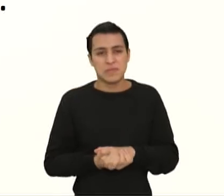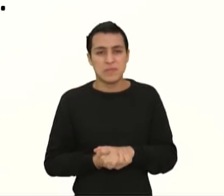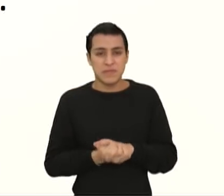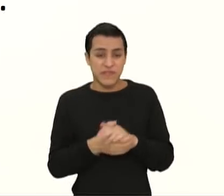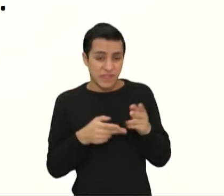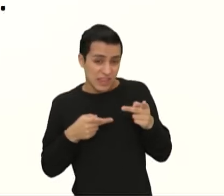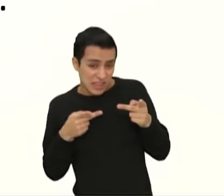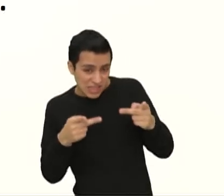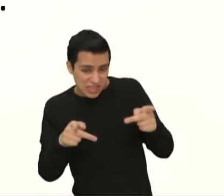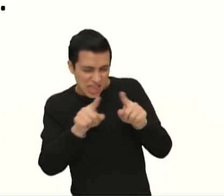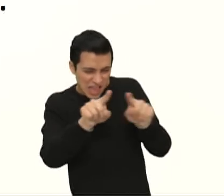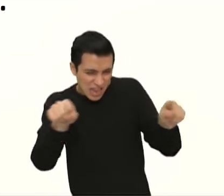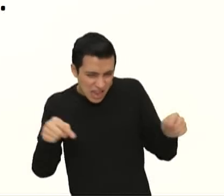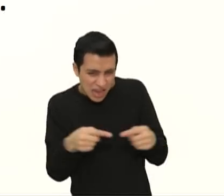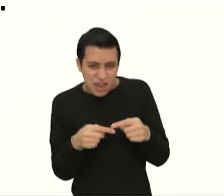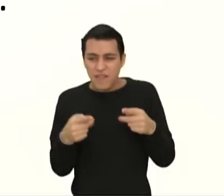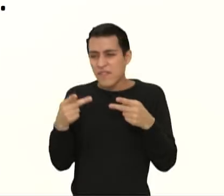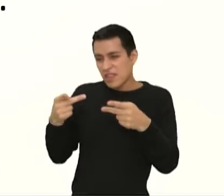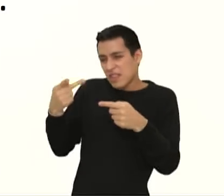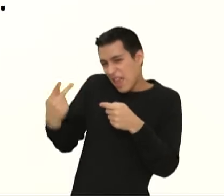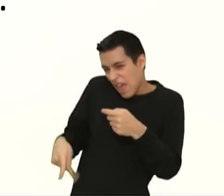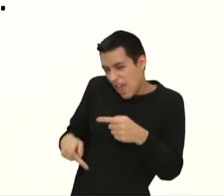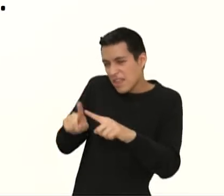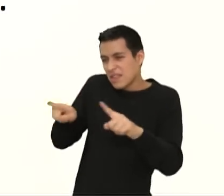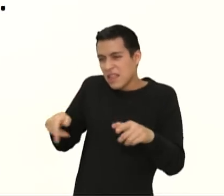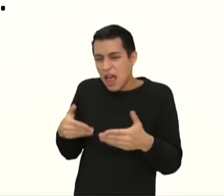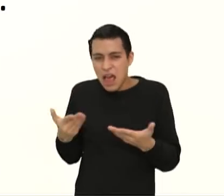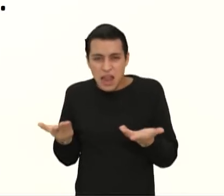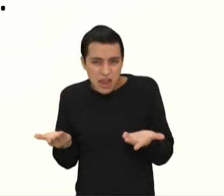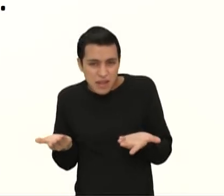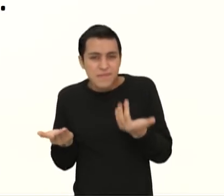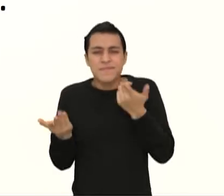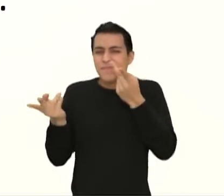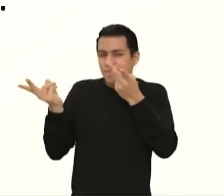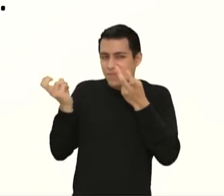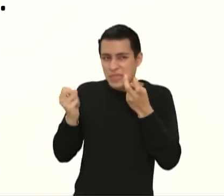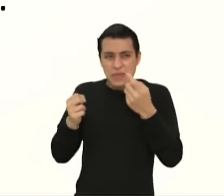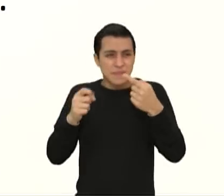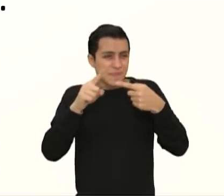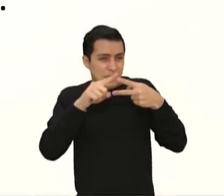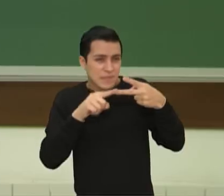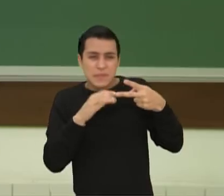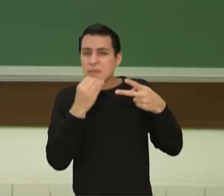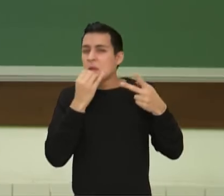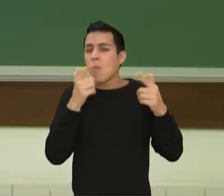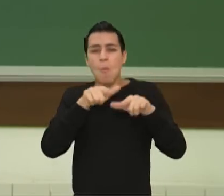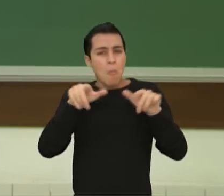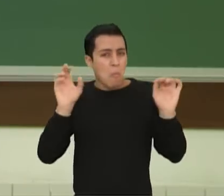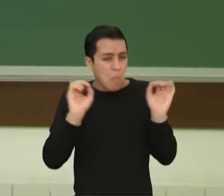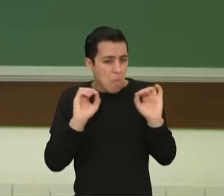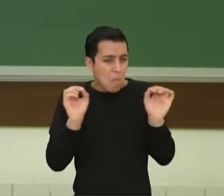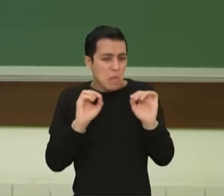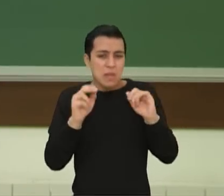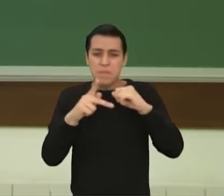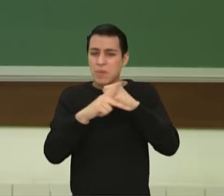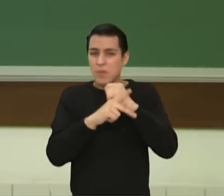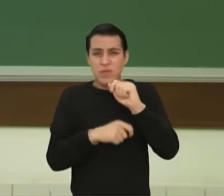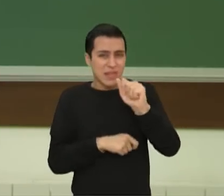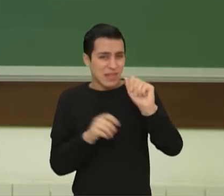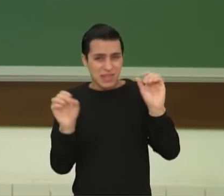sala, visite esta sala. Reparou que no segundo exemplo não há a presença da preposição